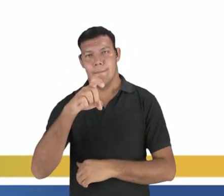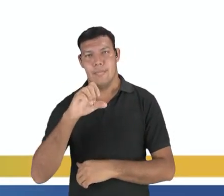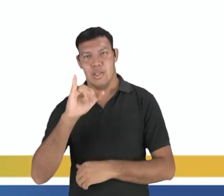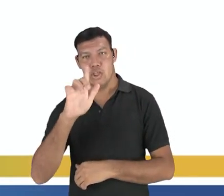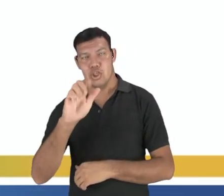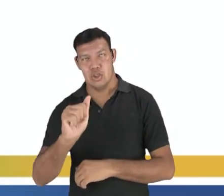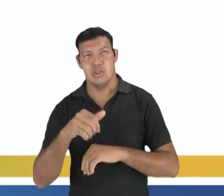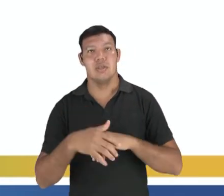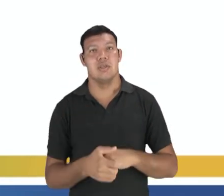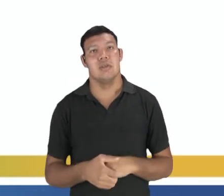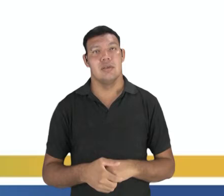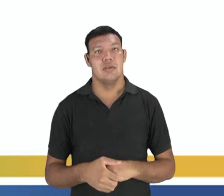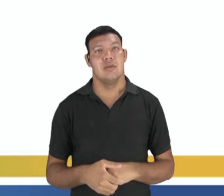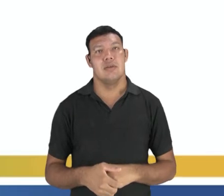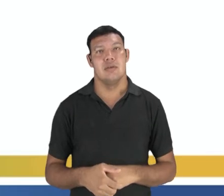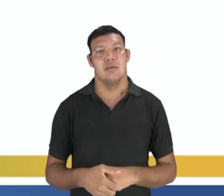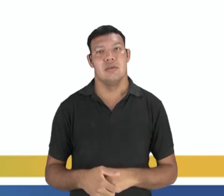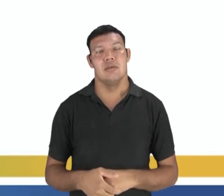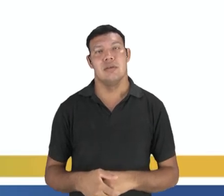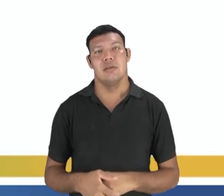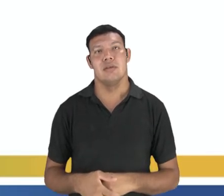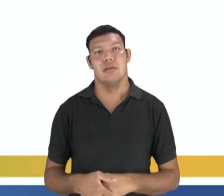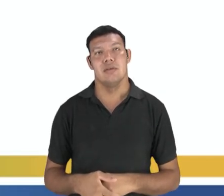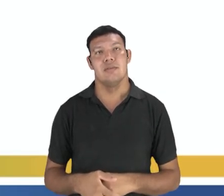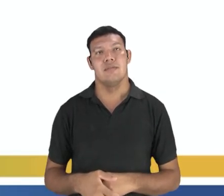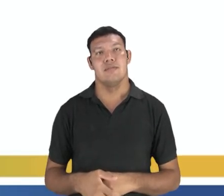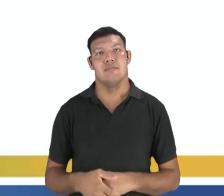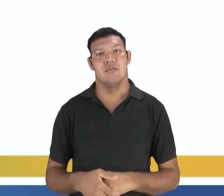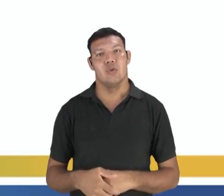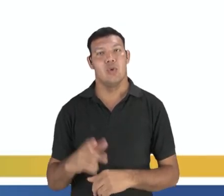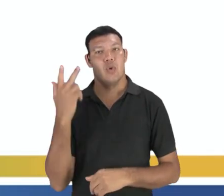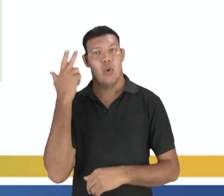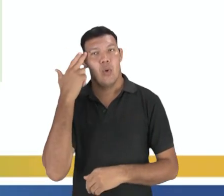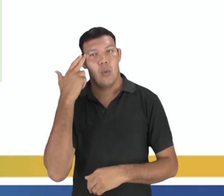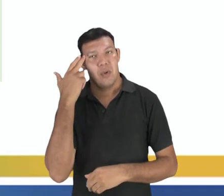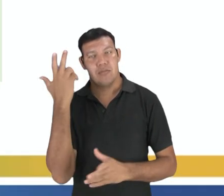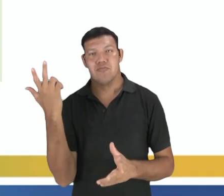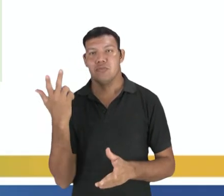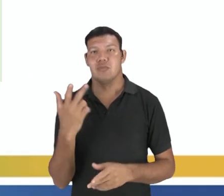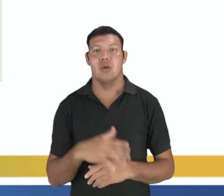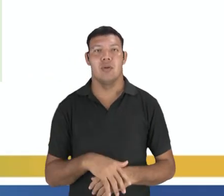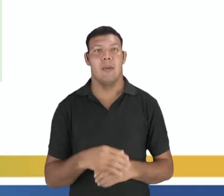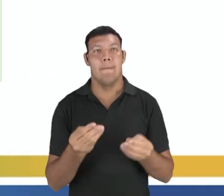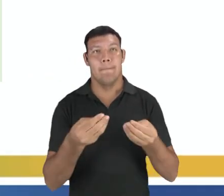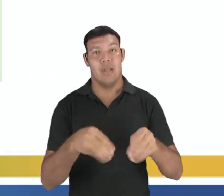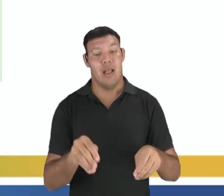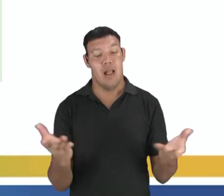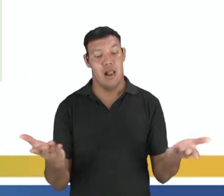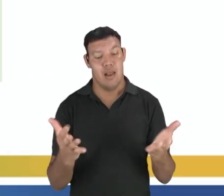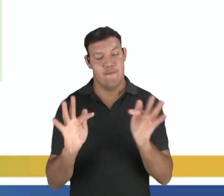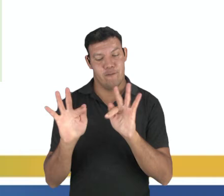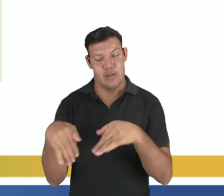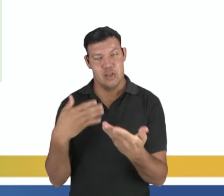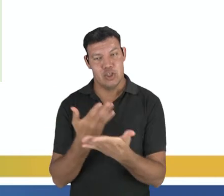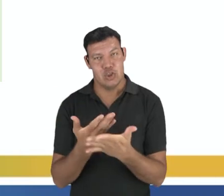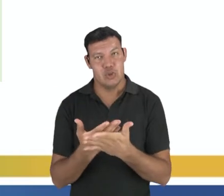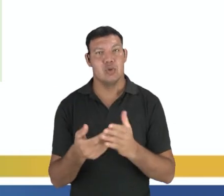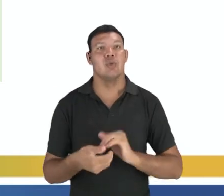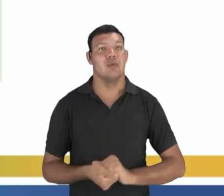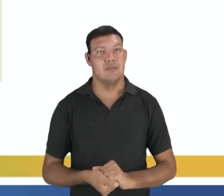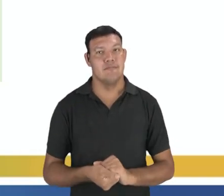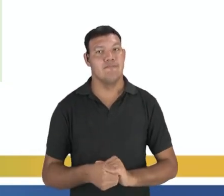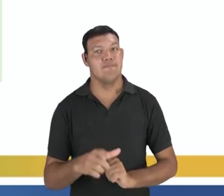e quando a próstata está aumentada aí. E aí, para a gente fechar a nossa aula de